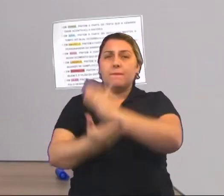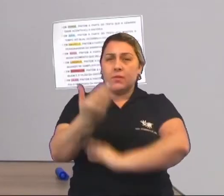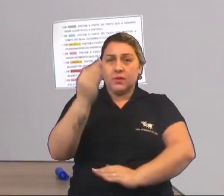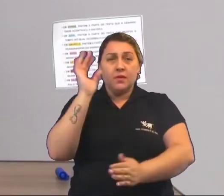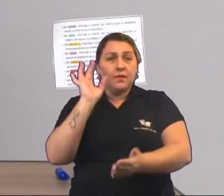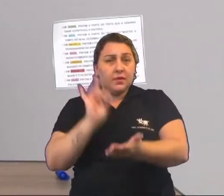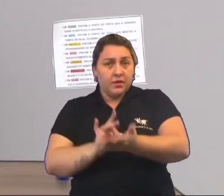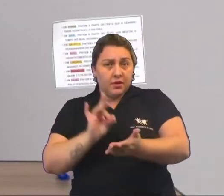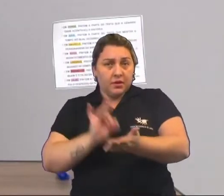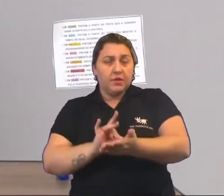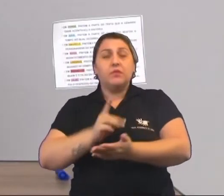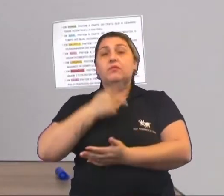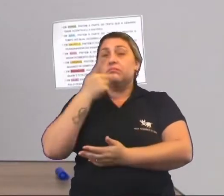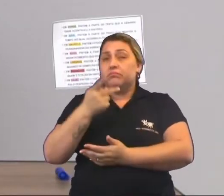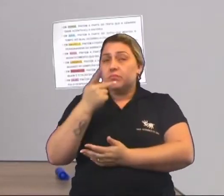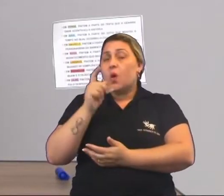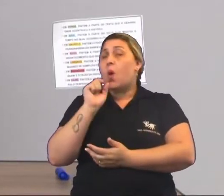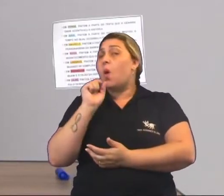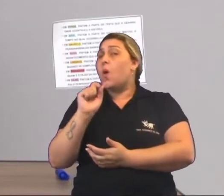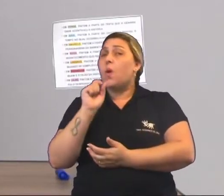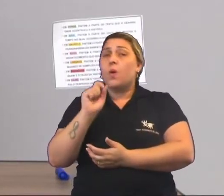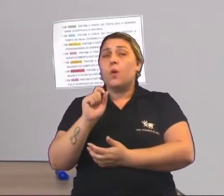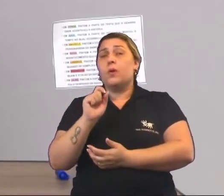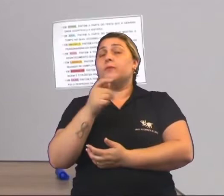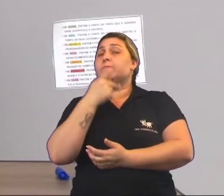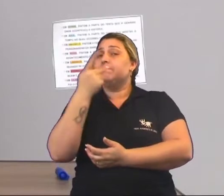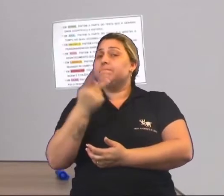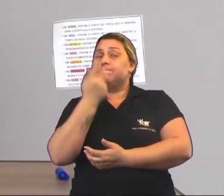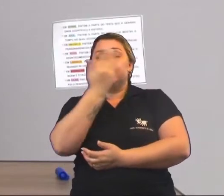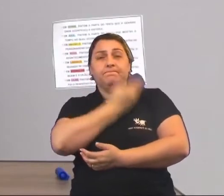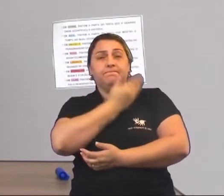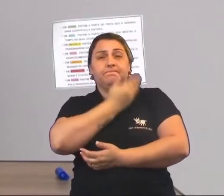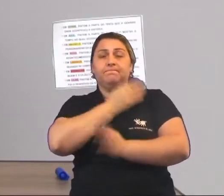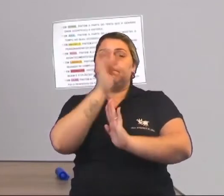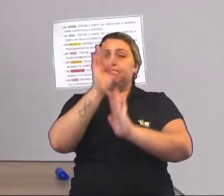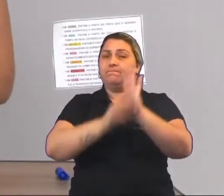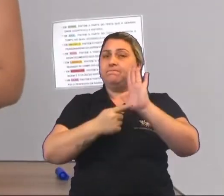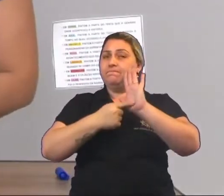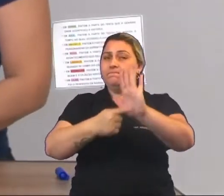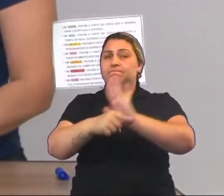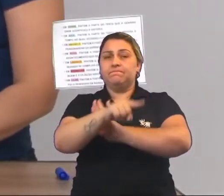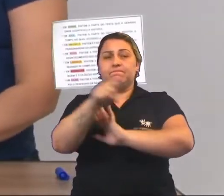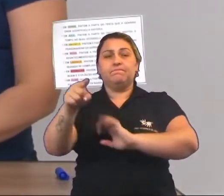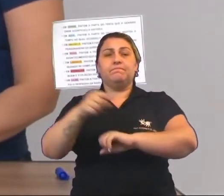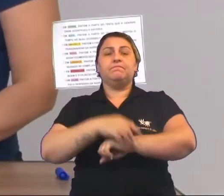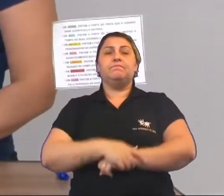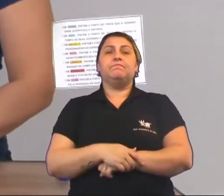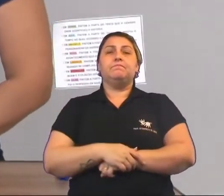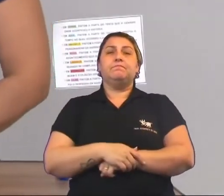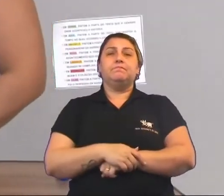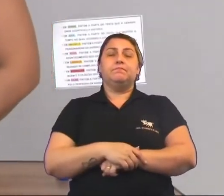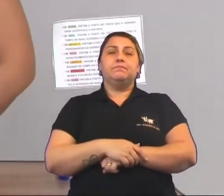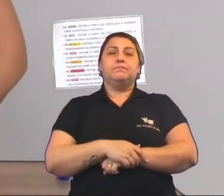mesmo? Foi isso que eles falaram. E onde que está essa fala dos amigos lá no texto? Deixa eu mostrar para vocês, olhem só.